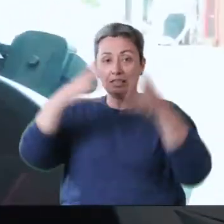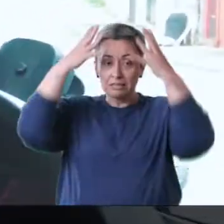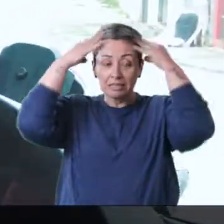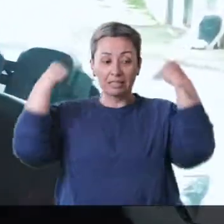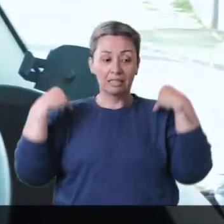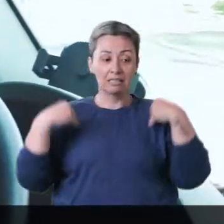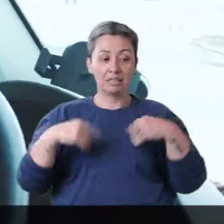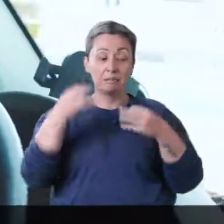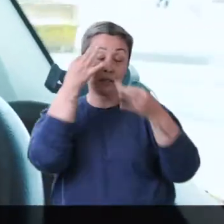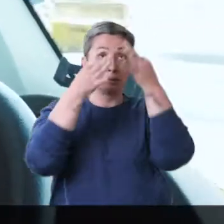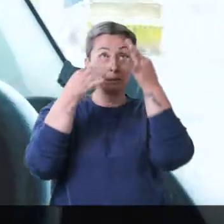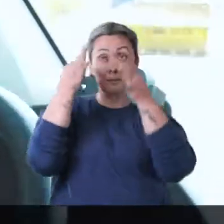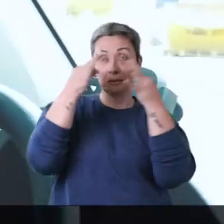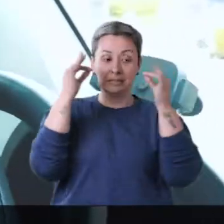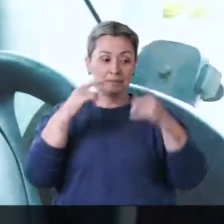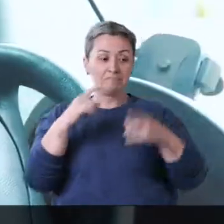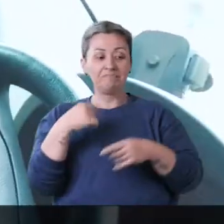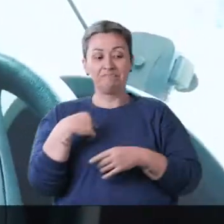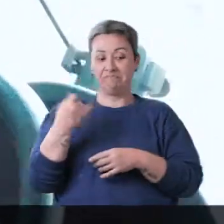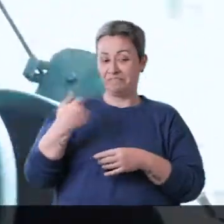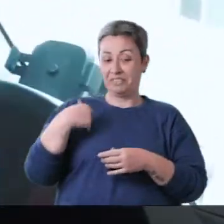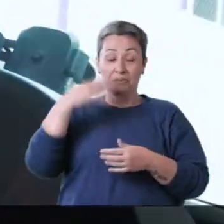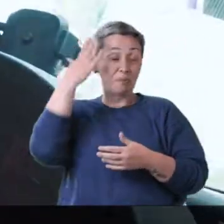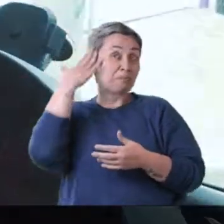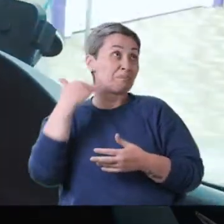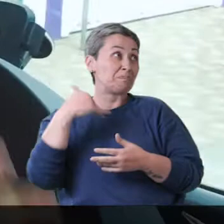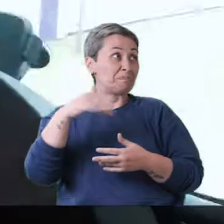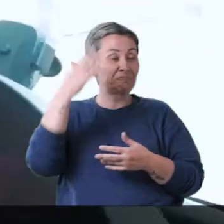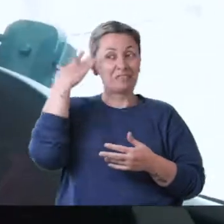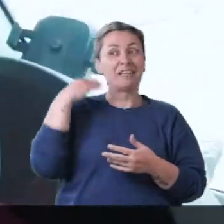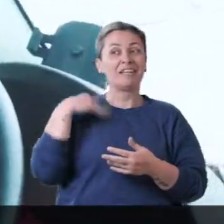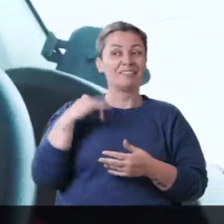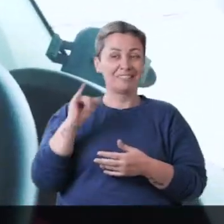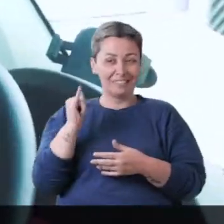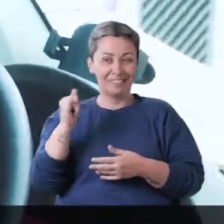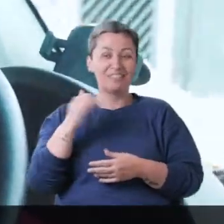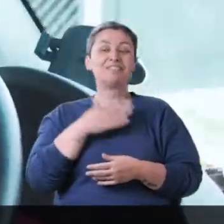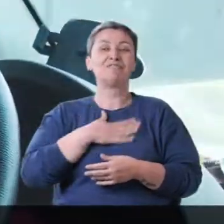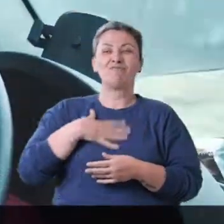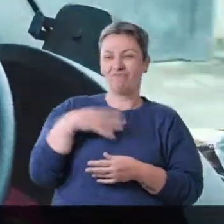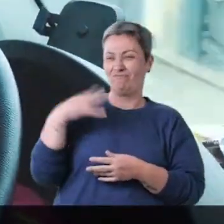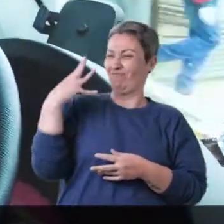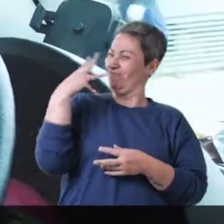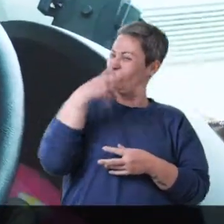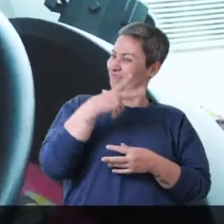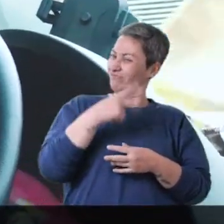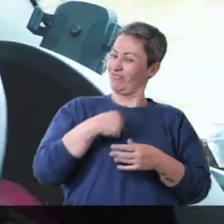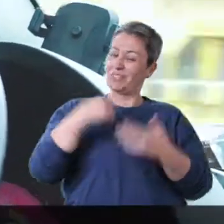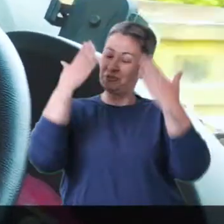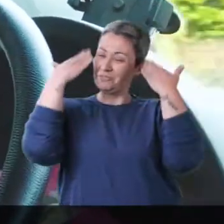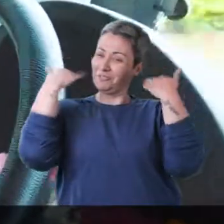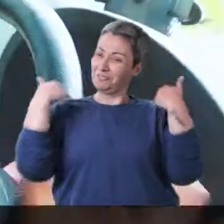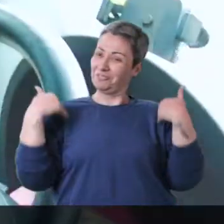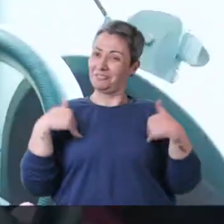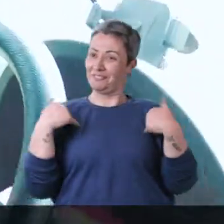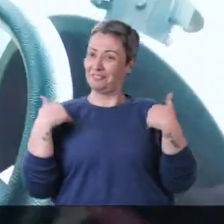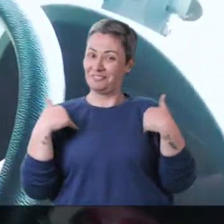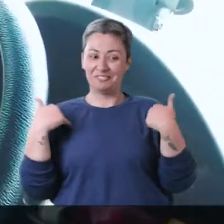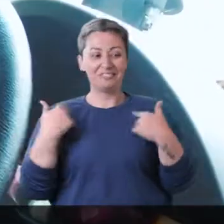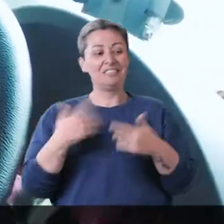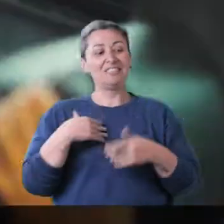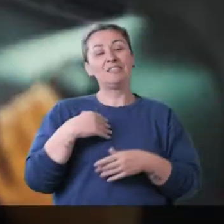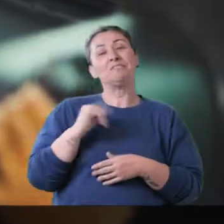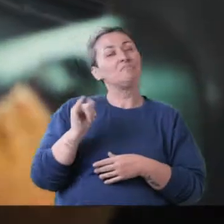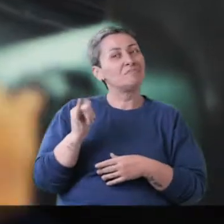Então a gente vem com os cabelos soltos, maquiada, aí ele fica, passa a mão e fala que gosta da gente